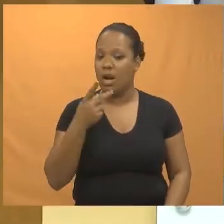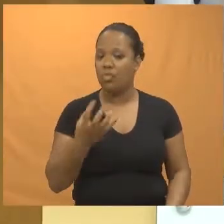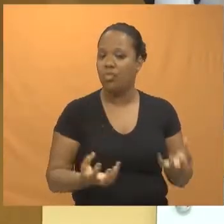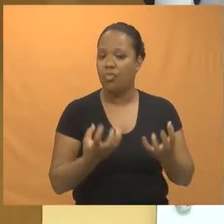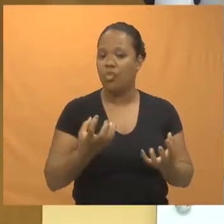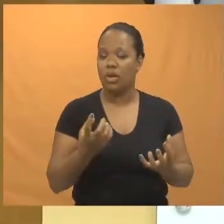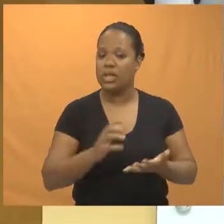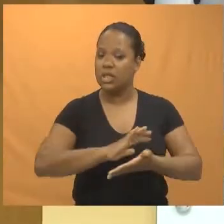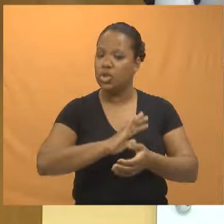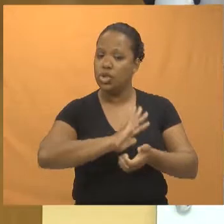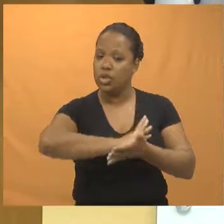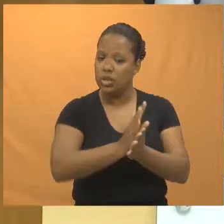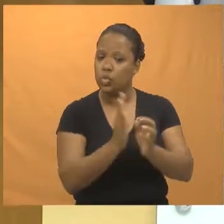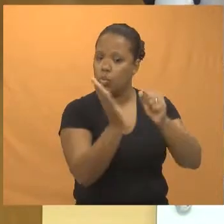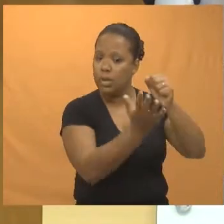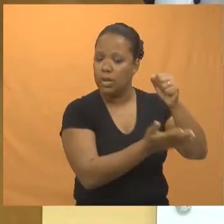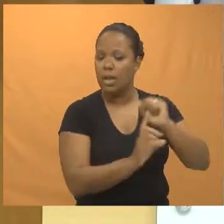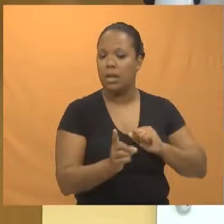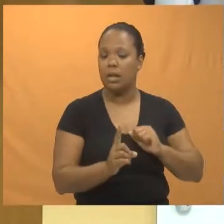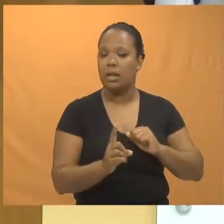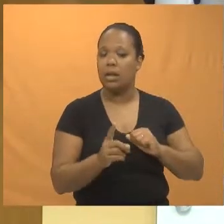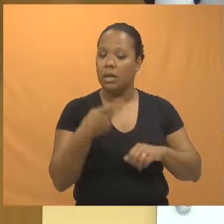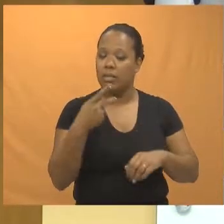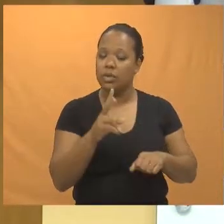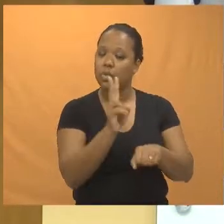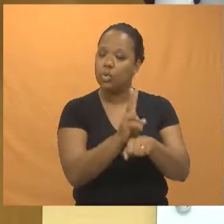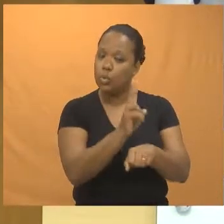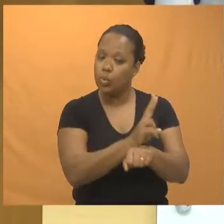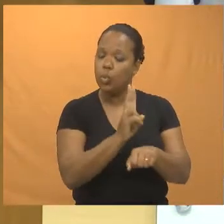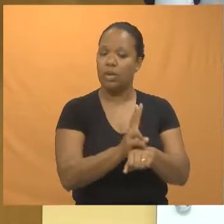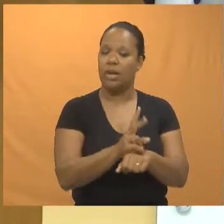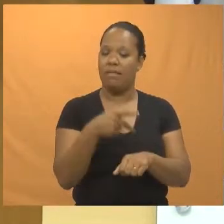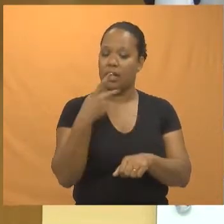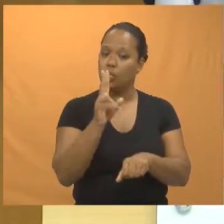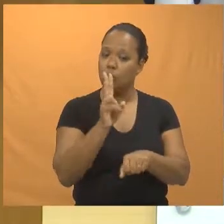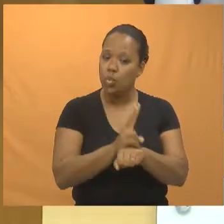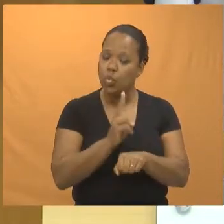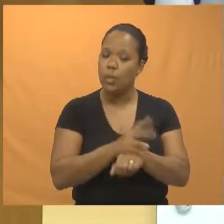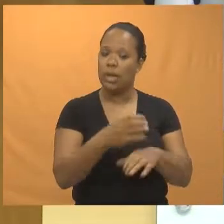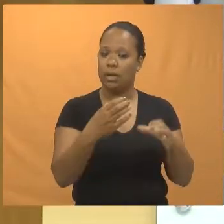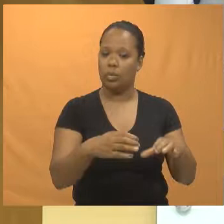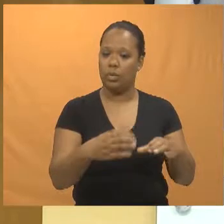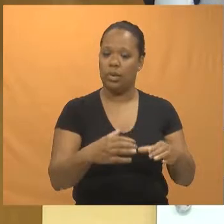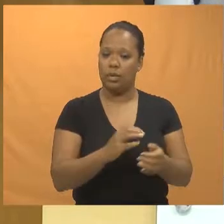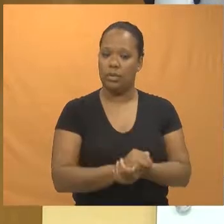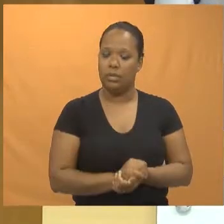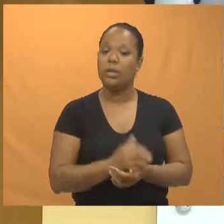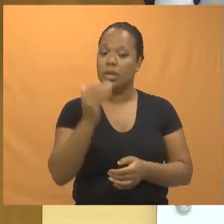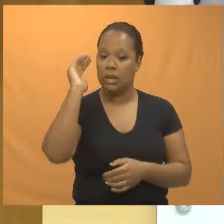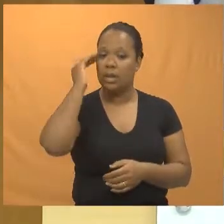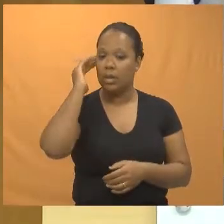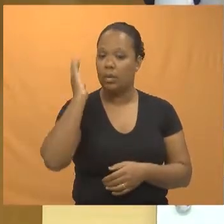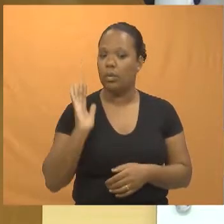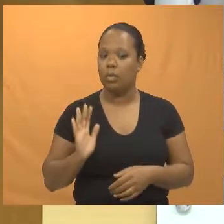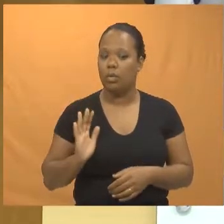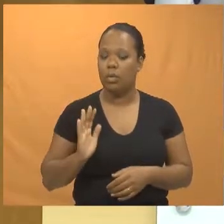de fogo nem de desmatar. Nós estamos falando de fazer a manutenção. Fazer a manutenção da área. Entendeu? Estamos falando de